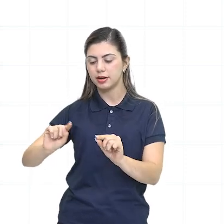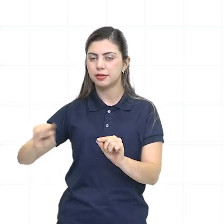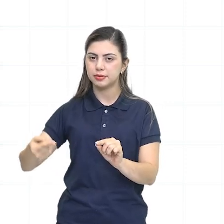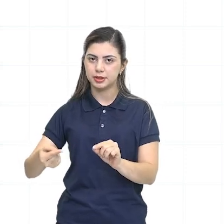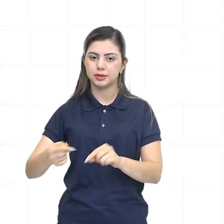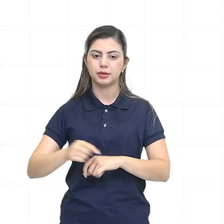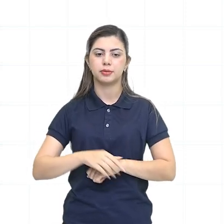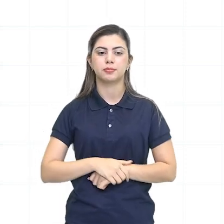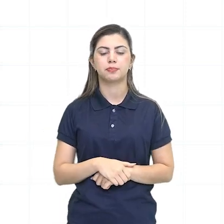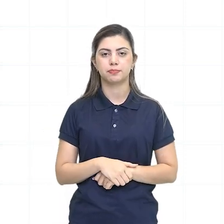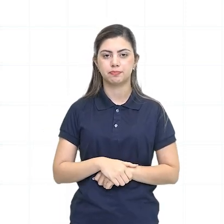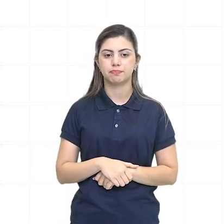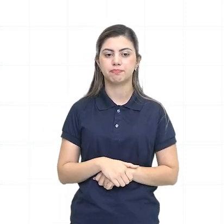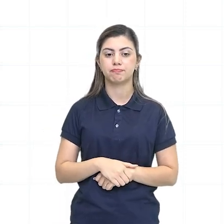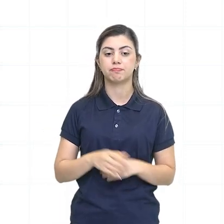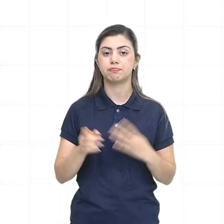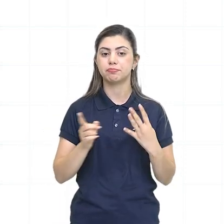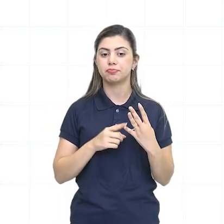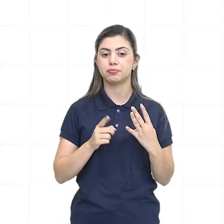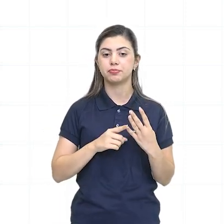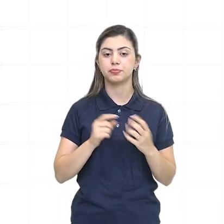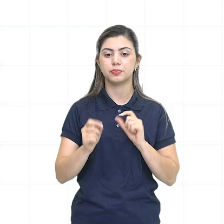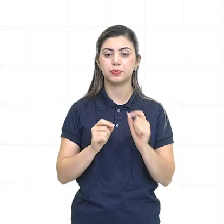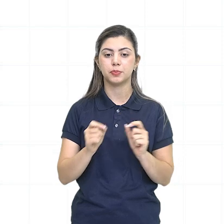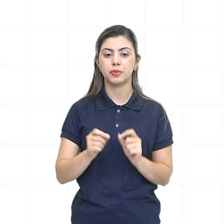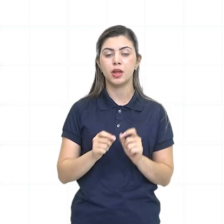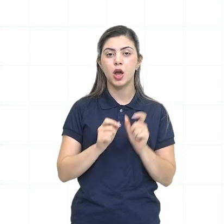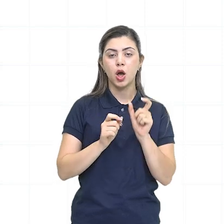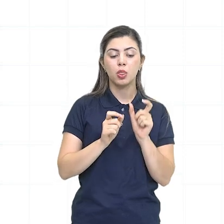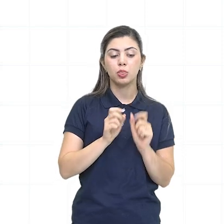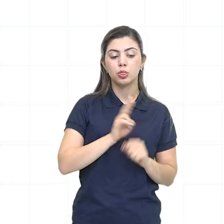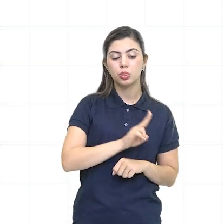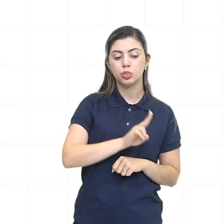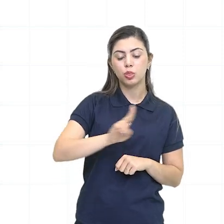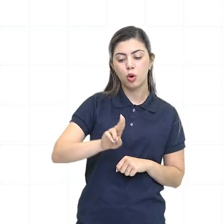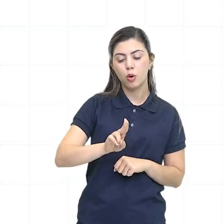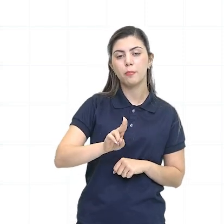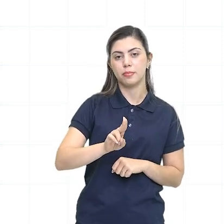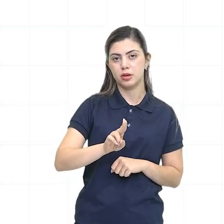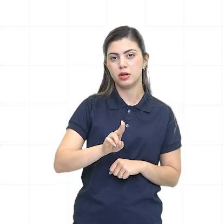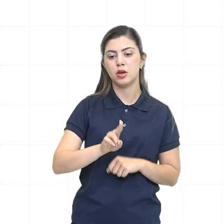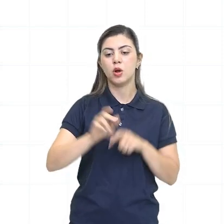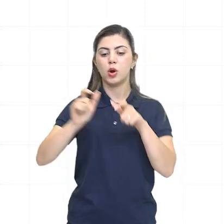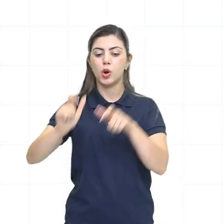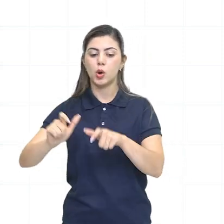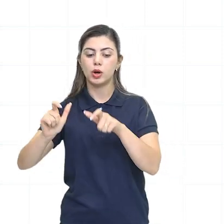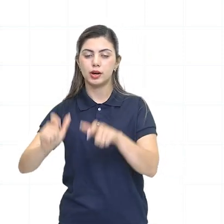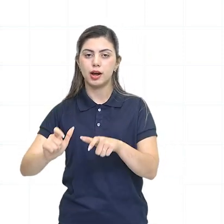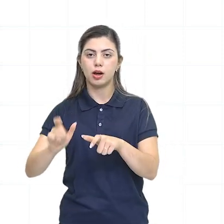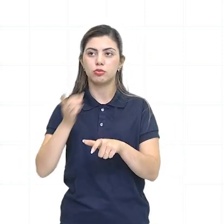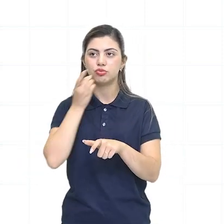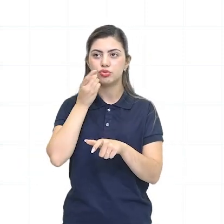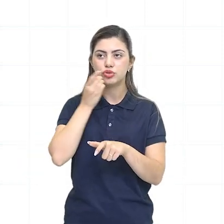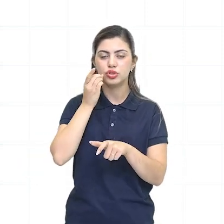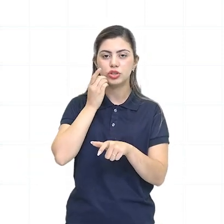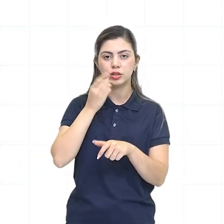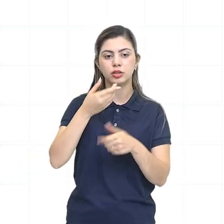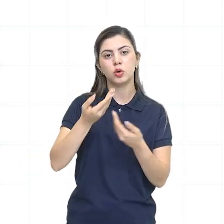explicação. Separar os nomes dos locais de datas. Por